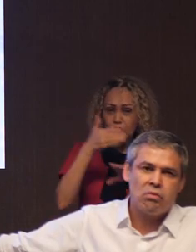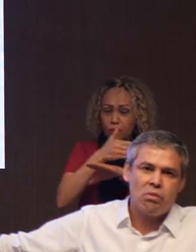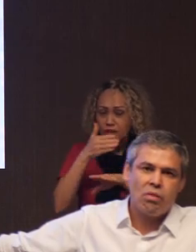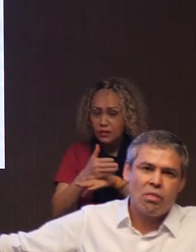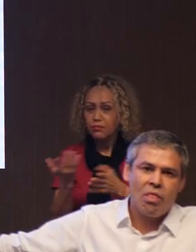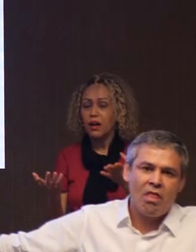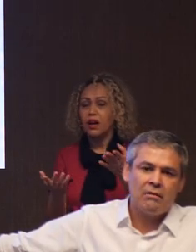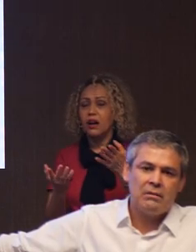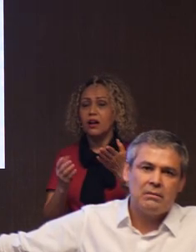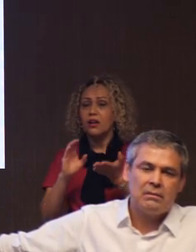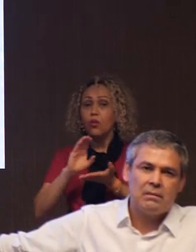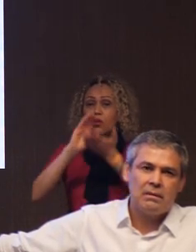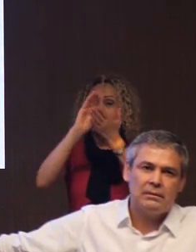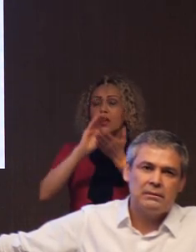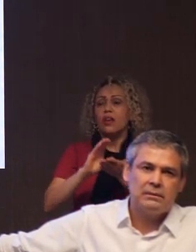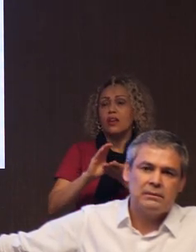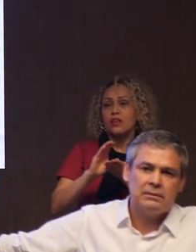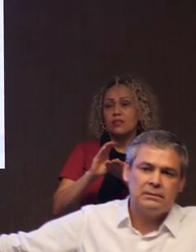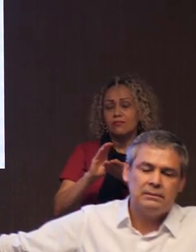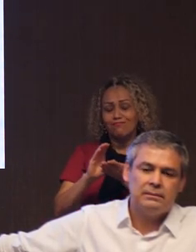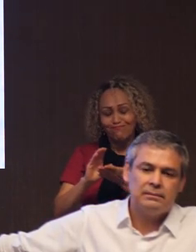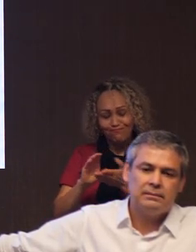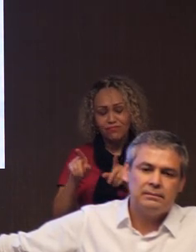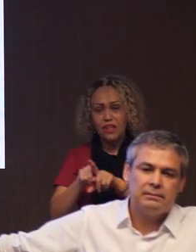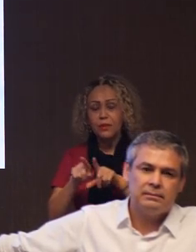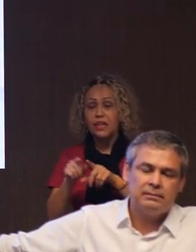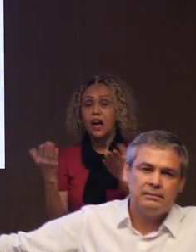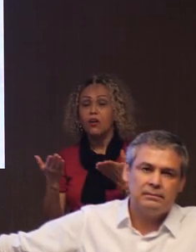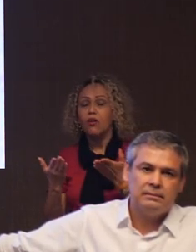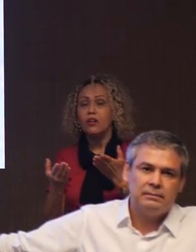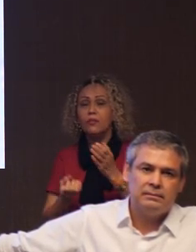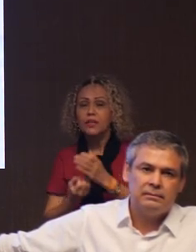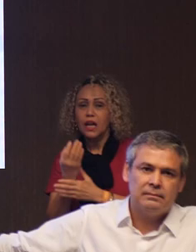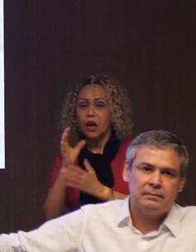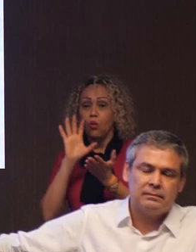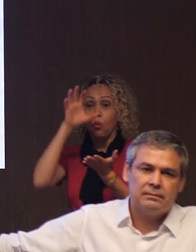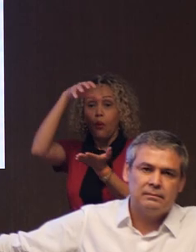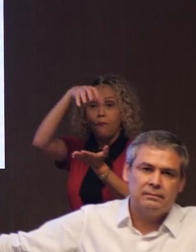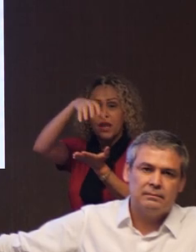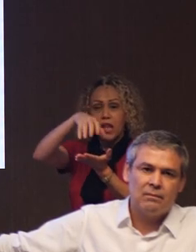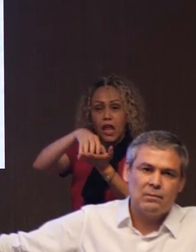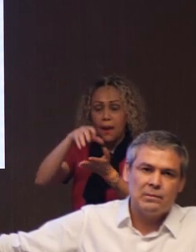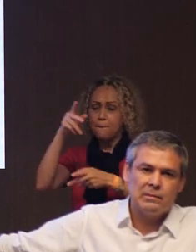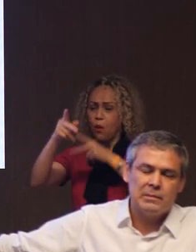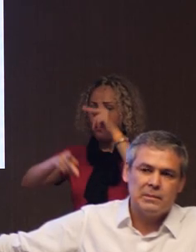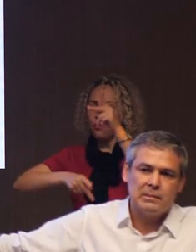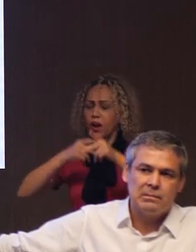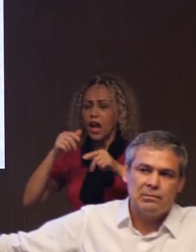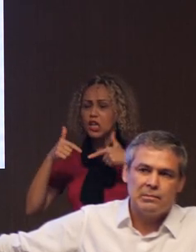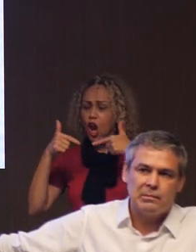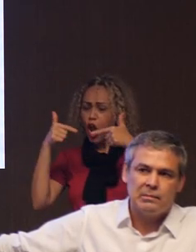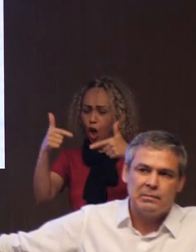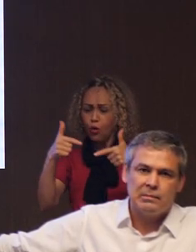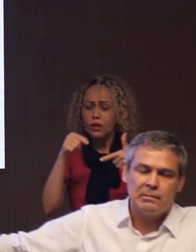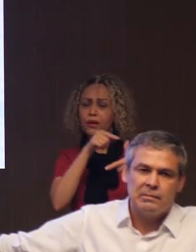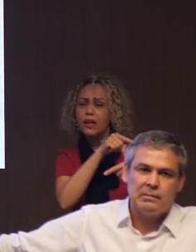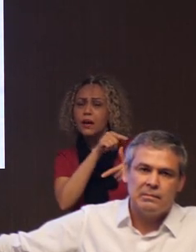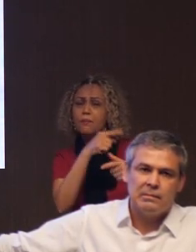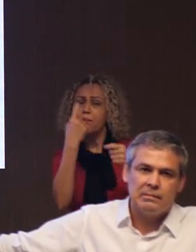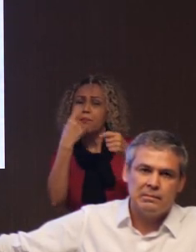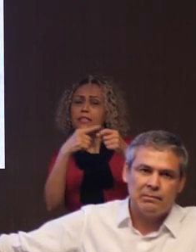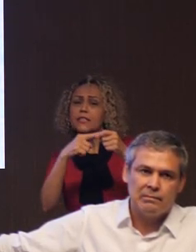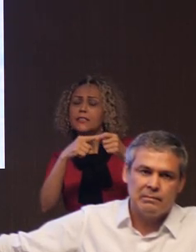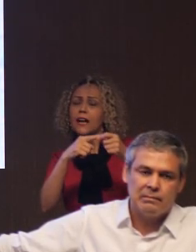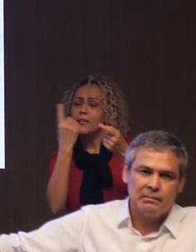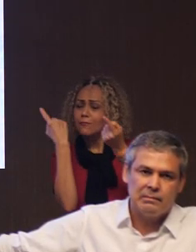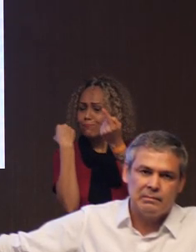direitos e agora deve fortalecer comitês populares de luta para uma grande transformação da cidade que está